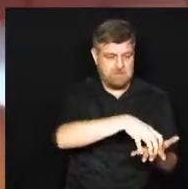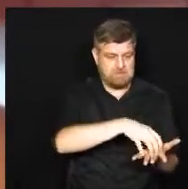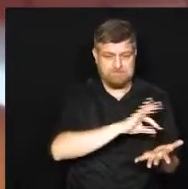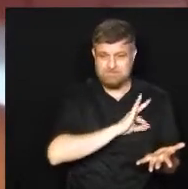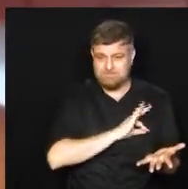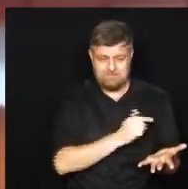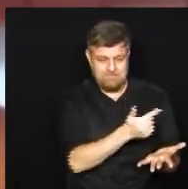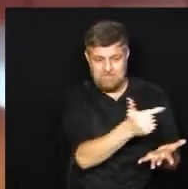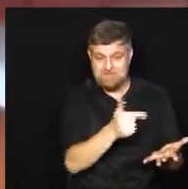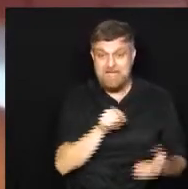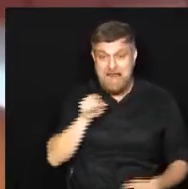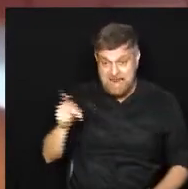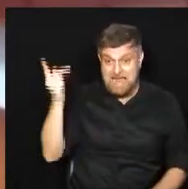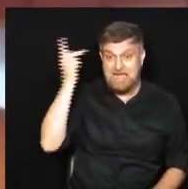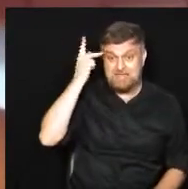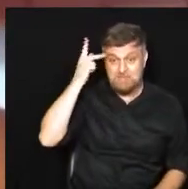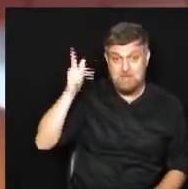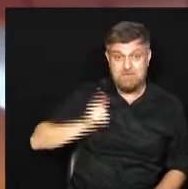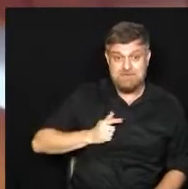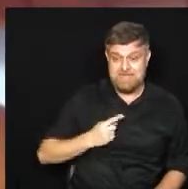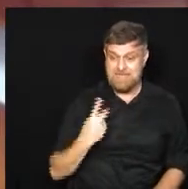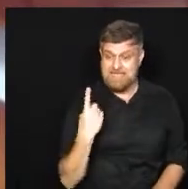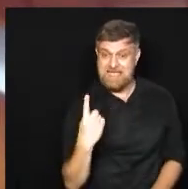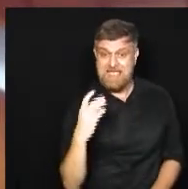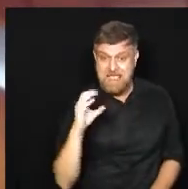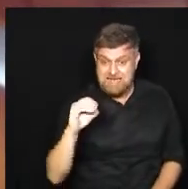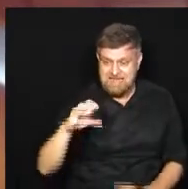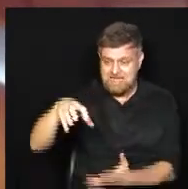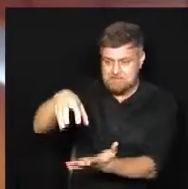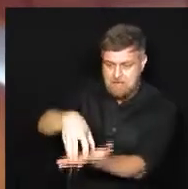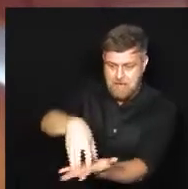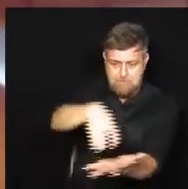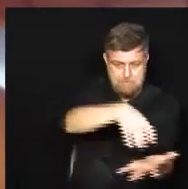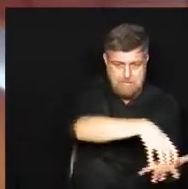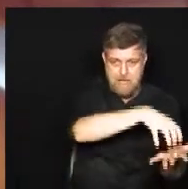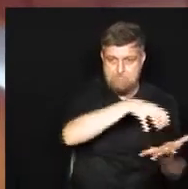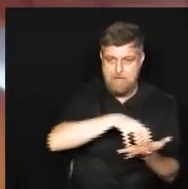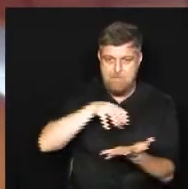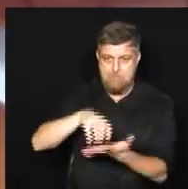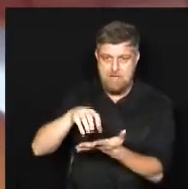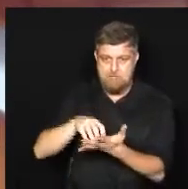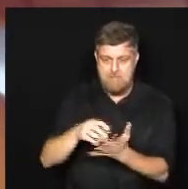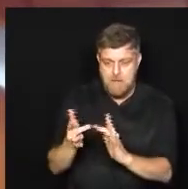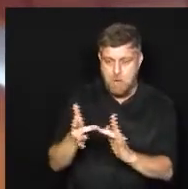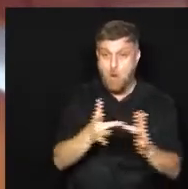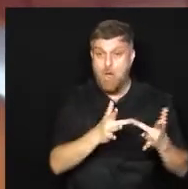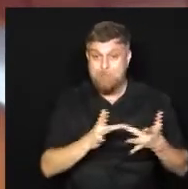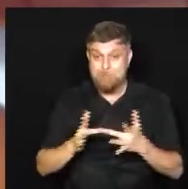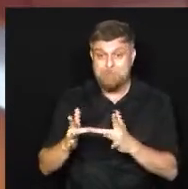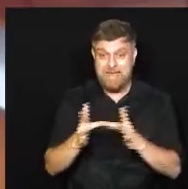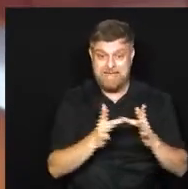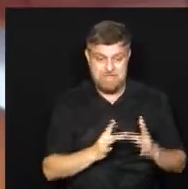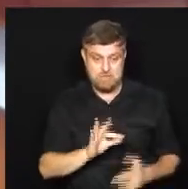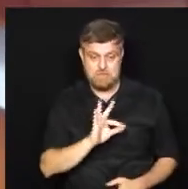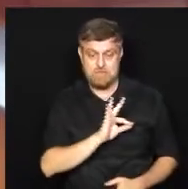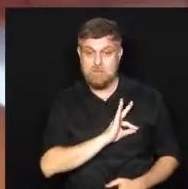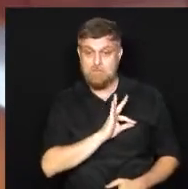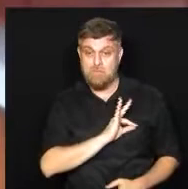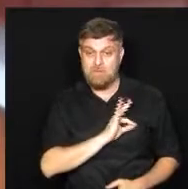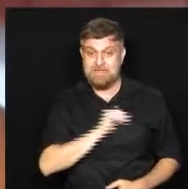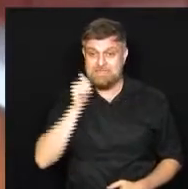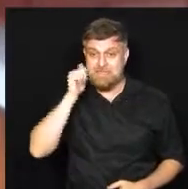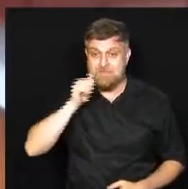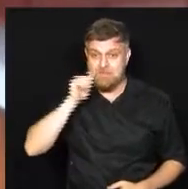Paulo tem 10 varas de juizado especializadas, né? Já tem toda uma rede constituída. Pois bem, nós começamos